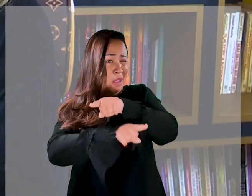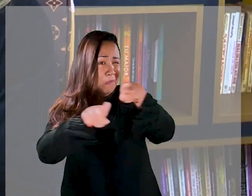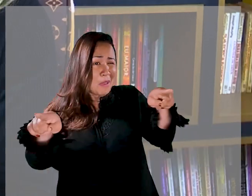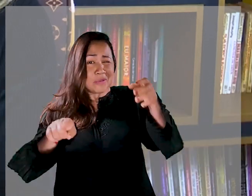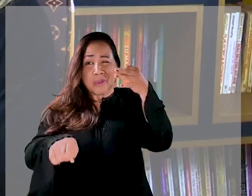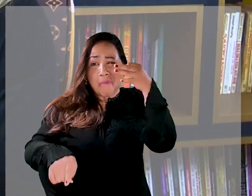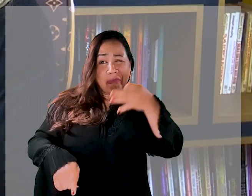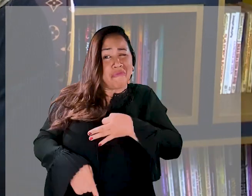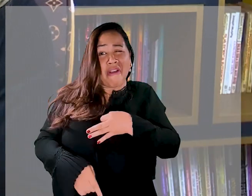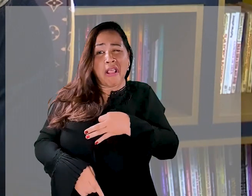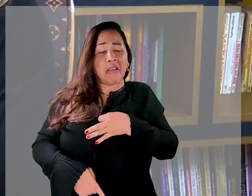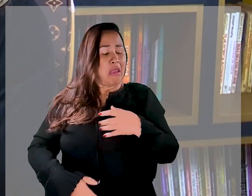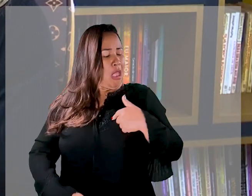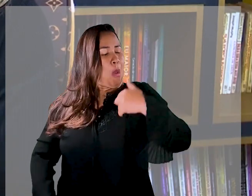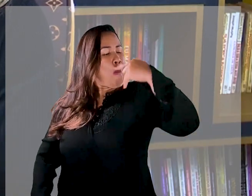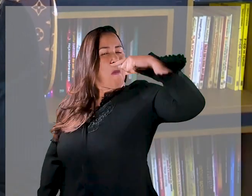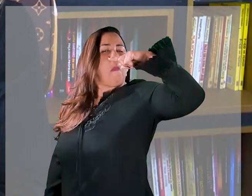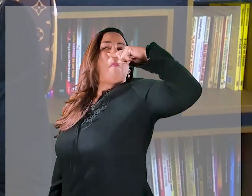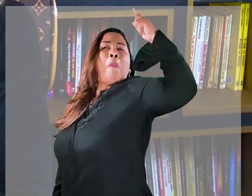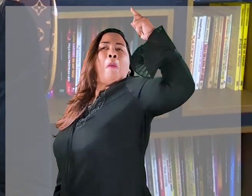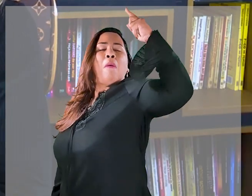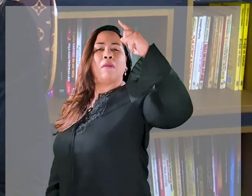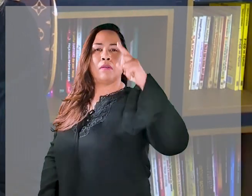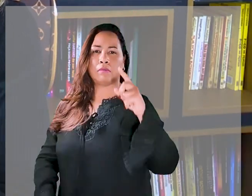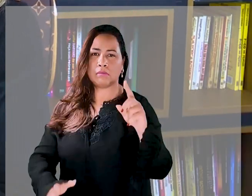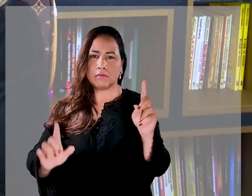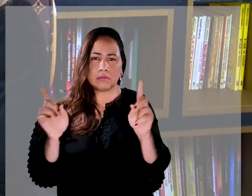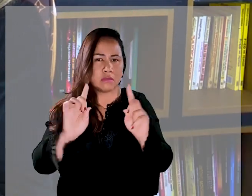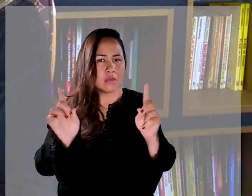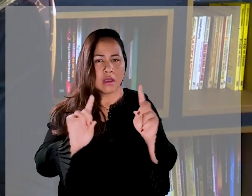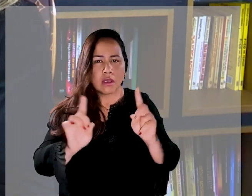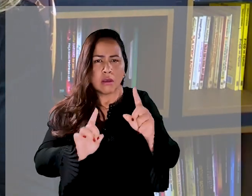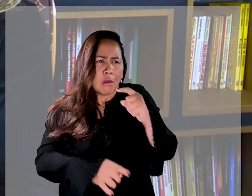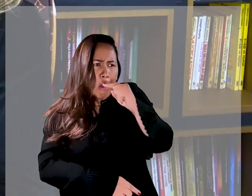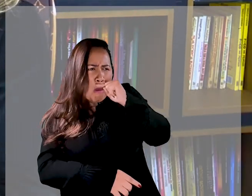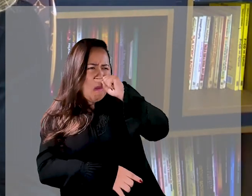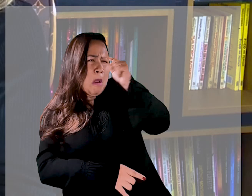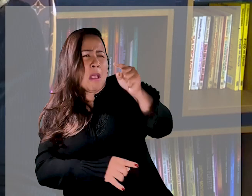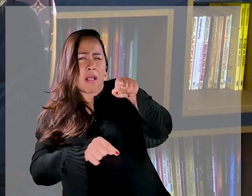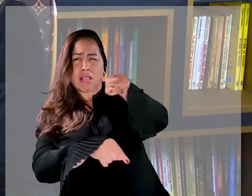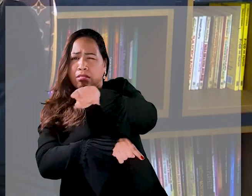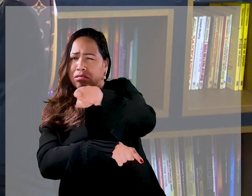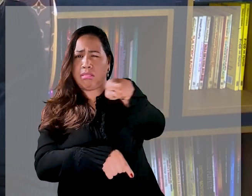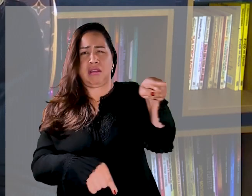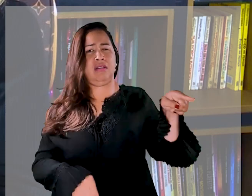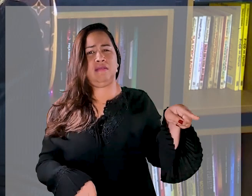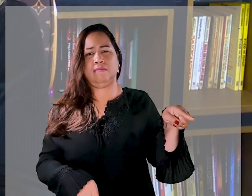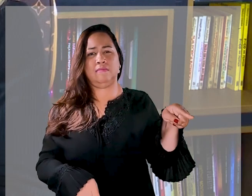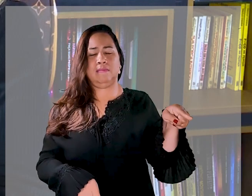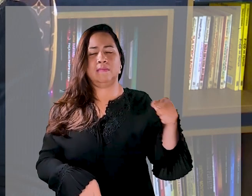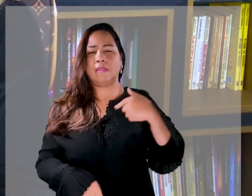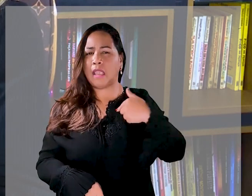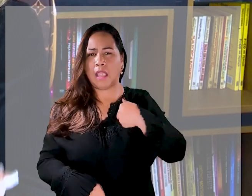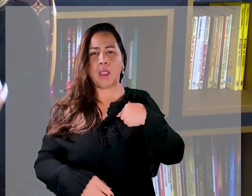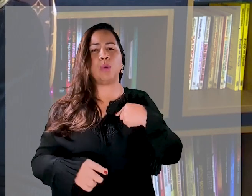vê? Eu sou eu, do jeito que eu sou. Eu treino quando eu tenho firmeza naquilo que eu falo. Eu treino quando